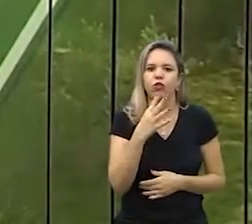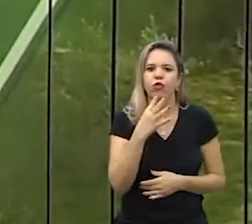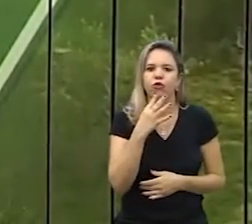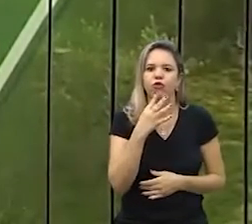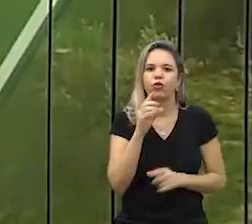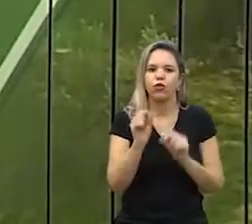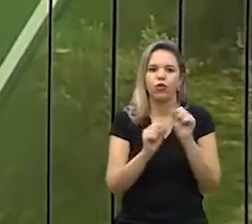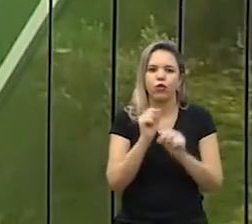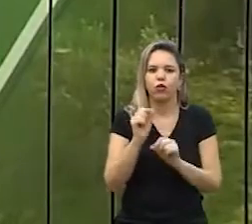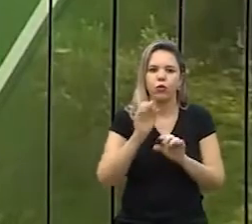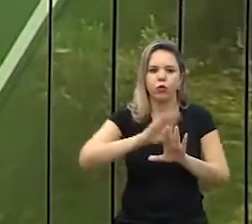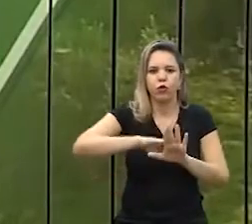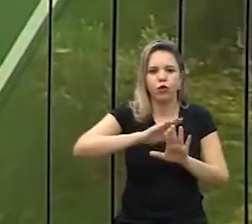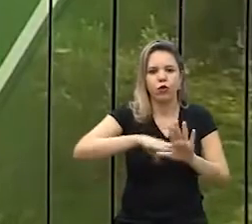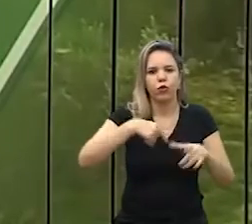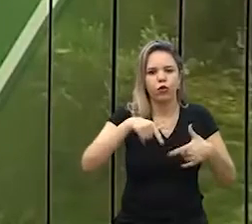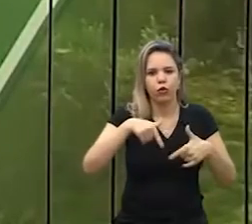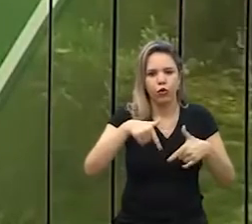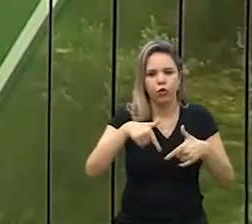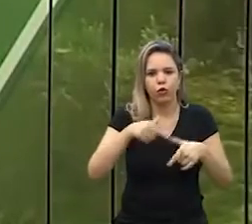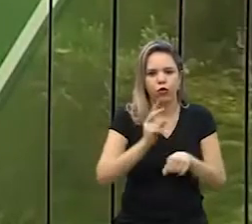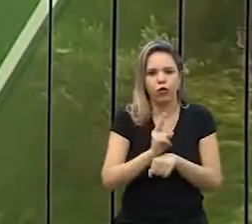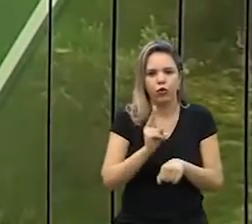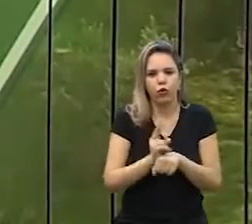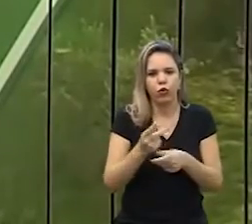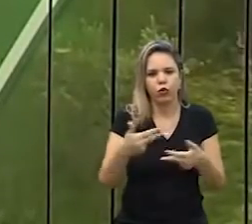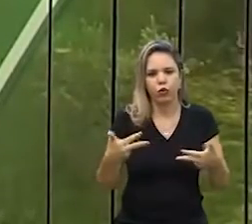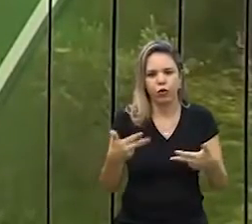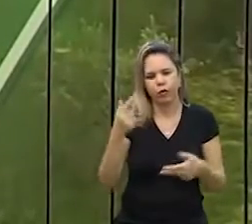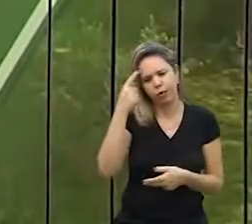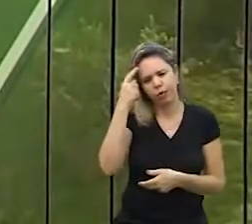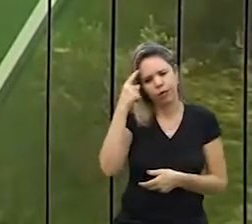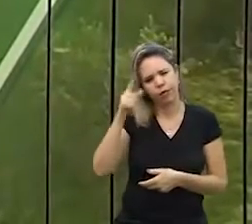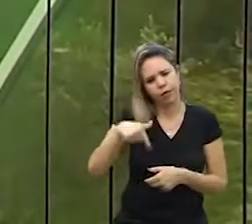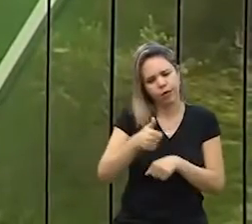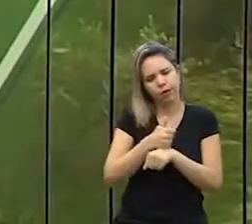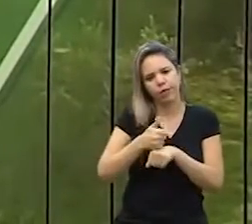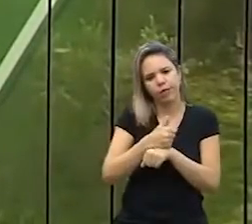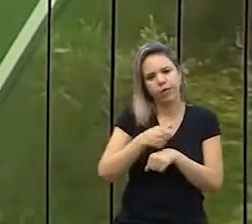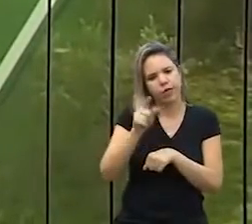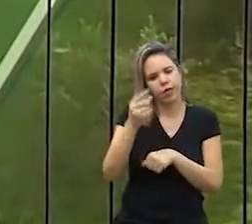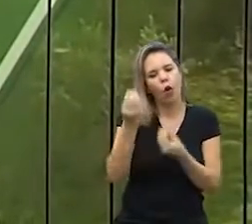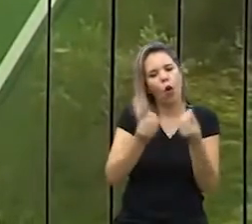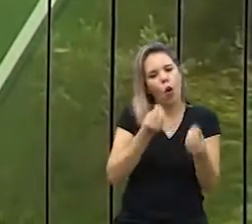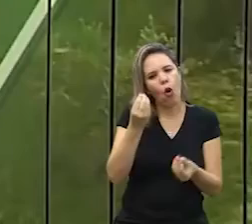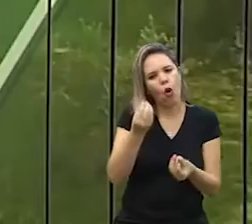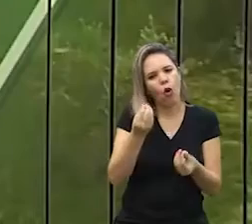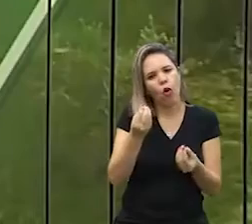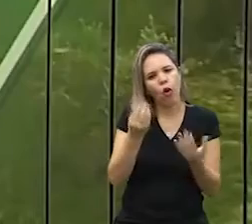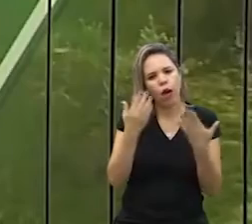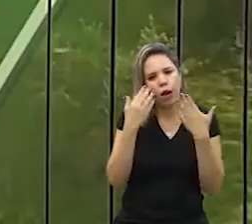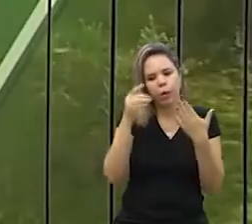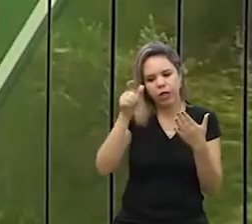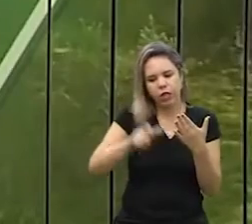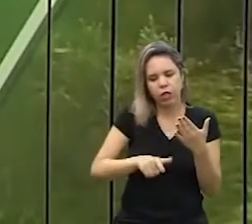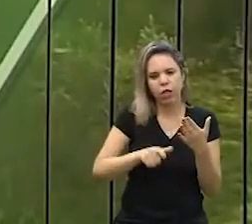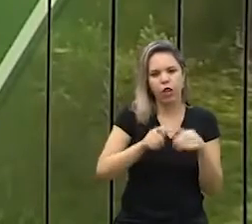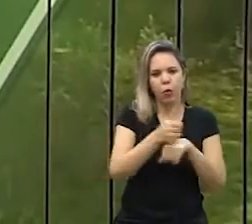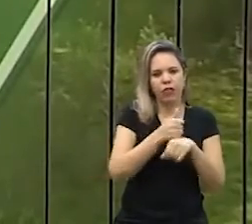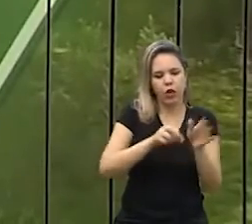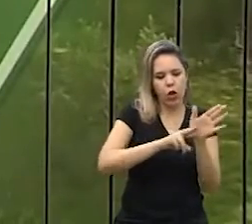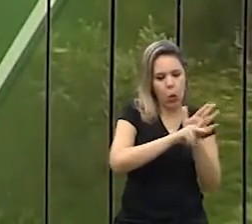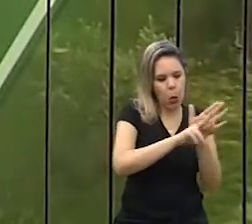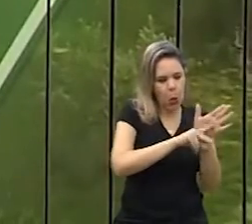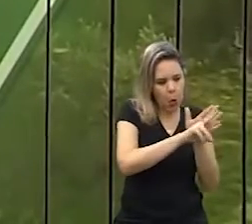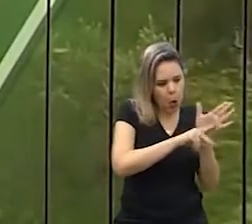pouquinho mais dos bastidores de quem trabalha com isso. Já parou para pensar? Você tem ideia do que enfrenta um biólogo para